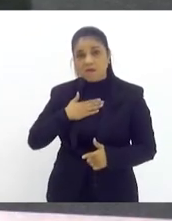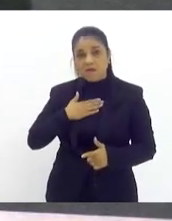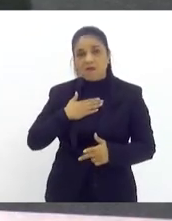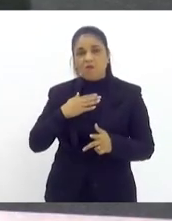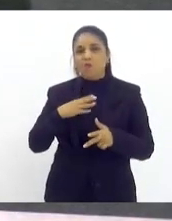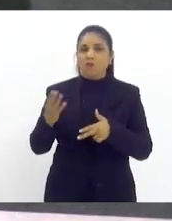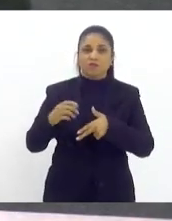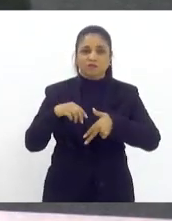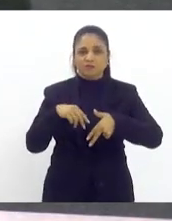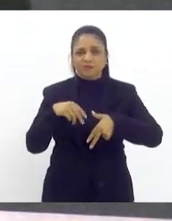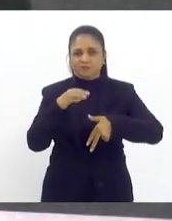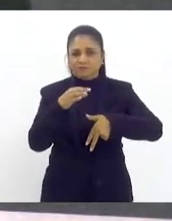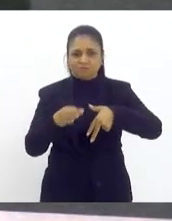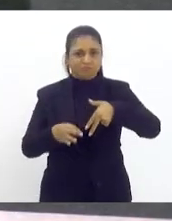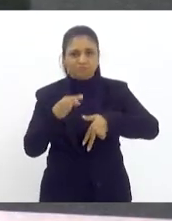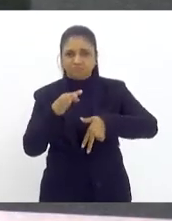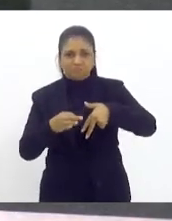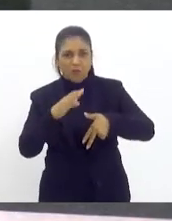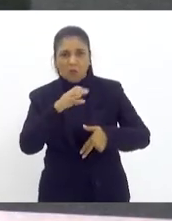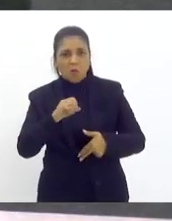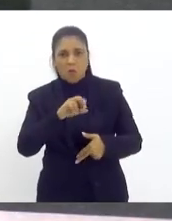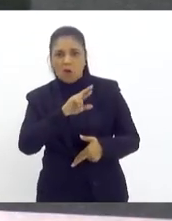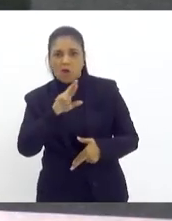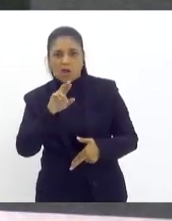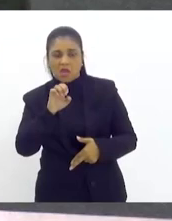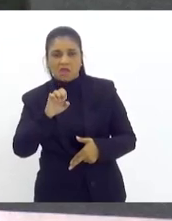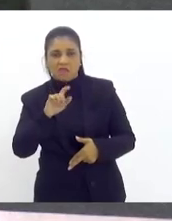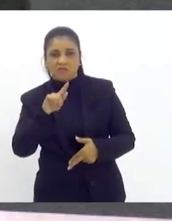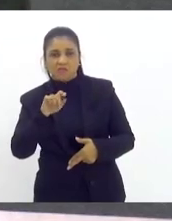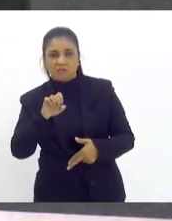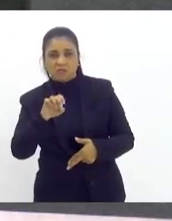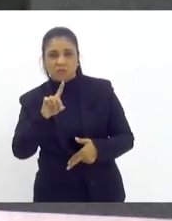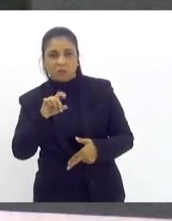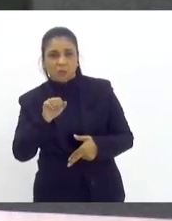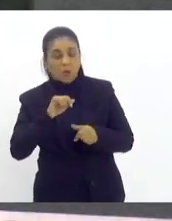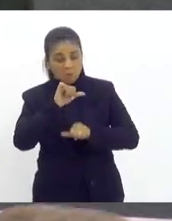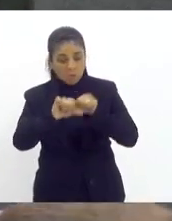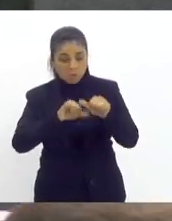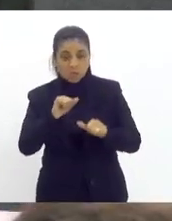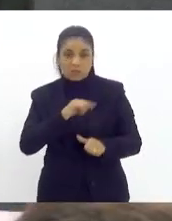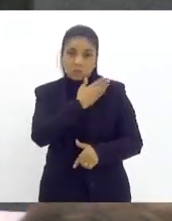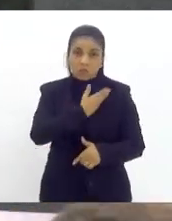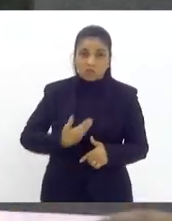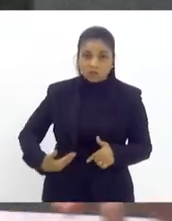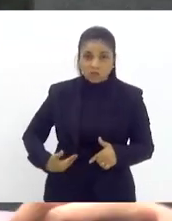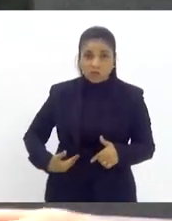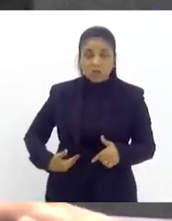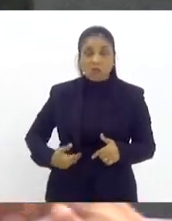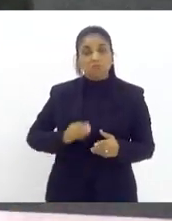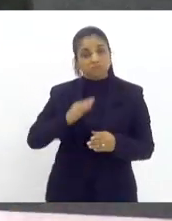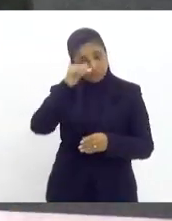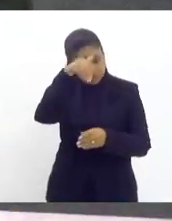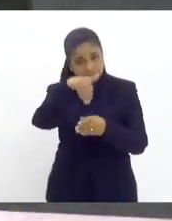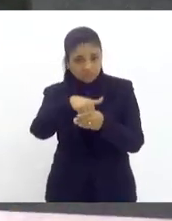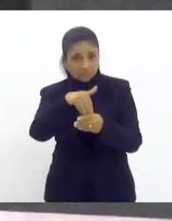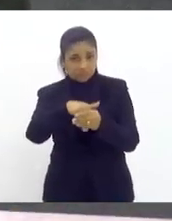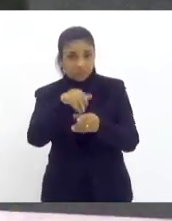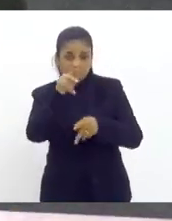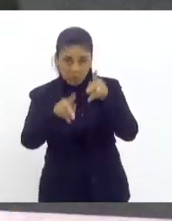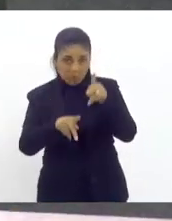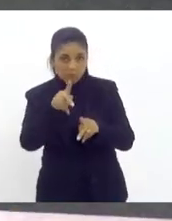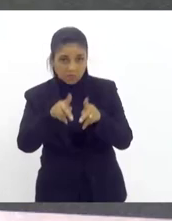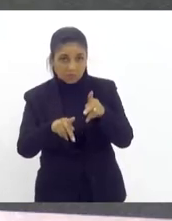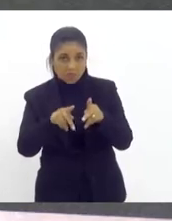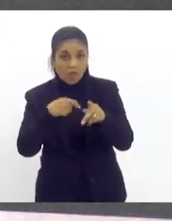da Polícia Civil e na mudança do governo né legítimo escolhido pelo voto popular eu